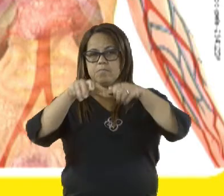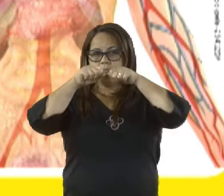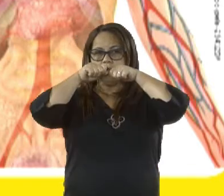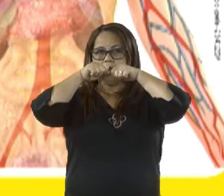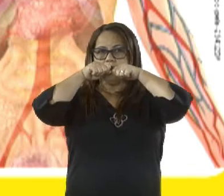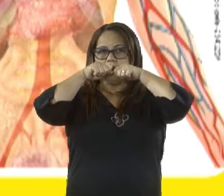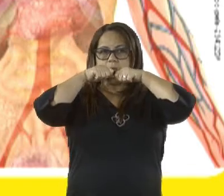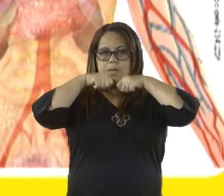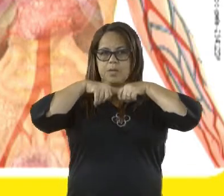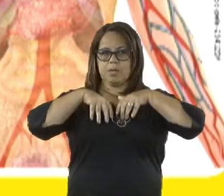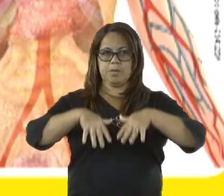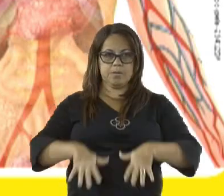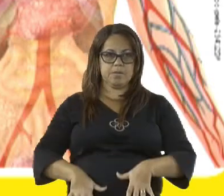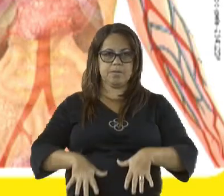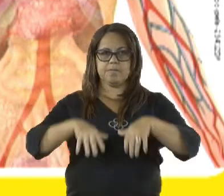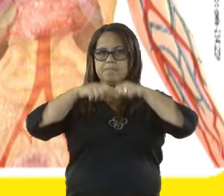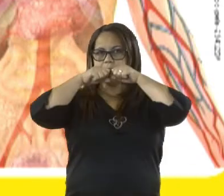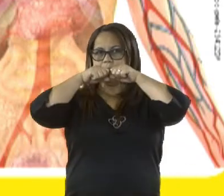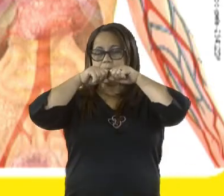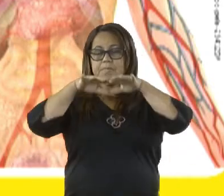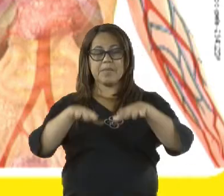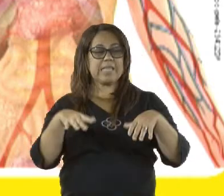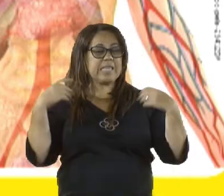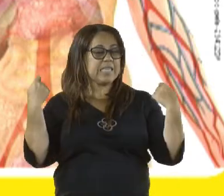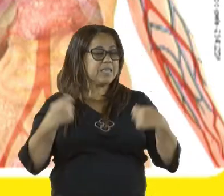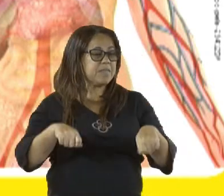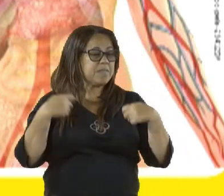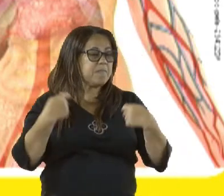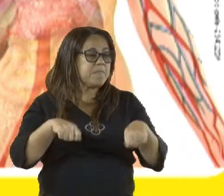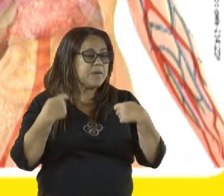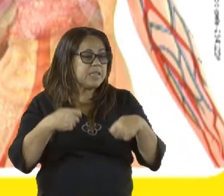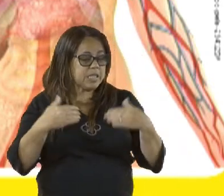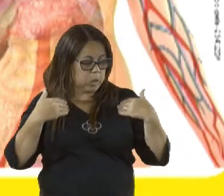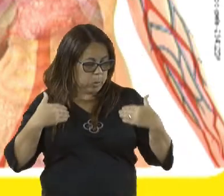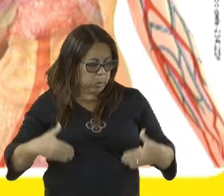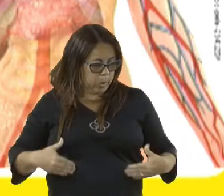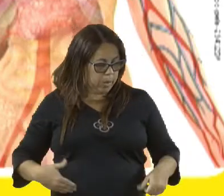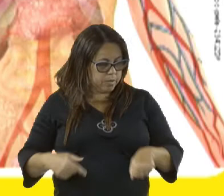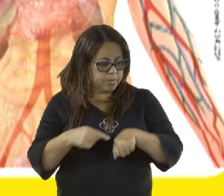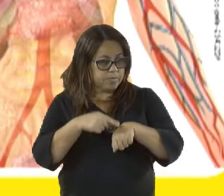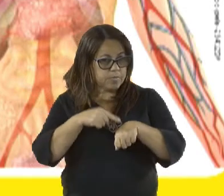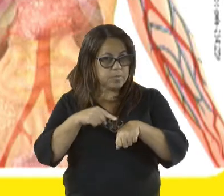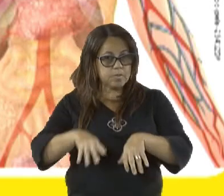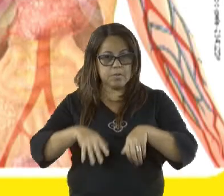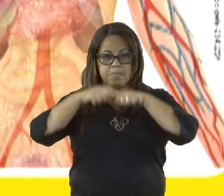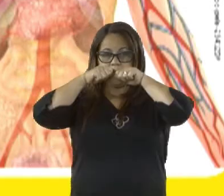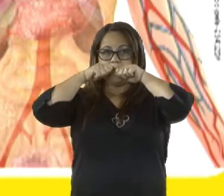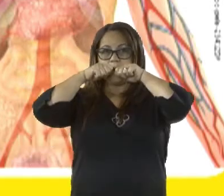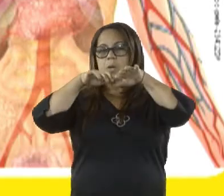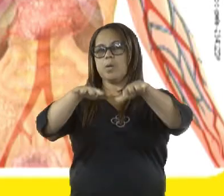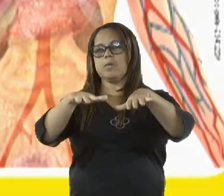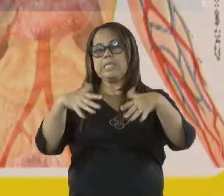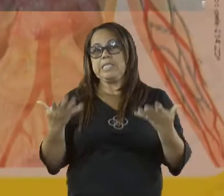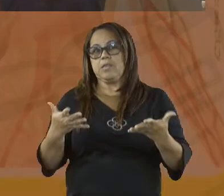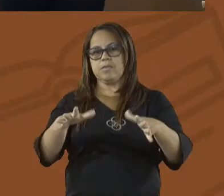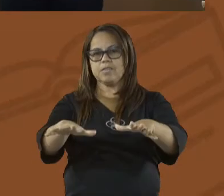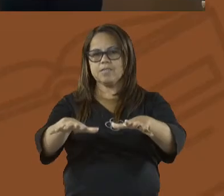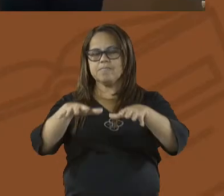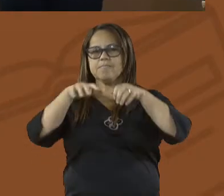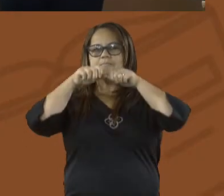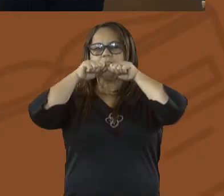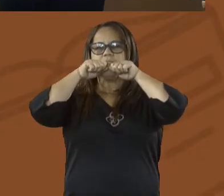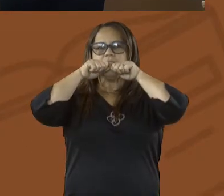oxigênio, através da respiração, necessário para as células do corpo e eliminar o gás carbônico. Então, gente, quando a gente